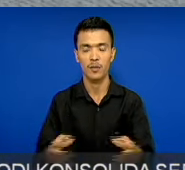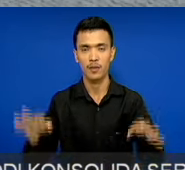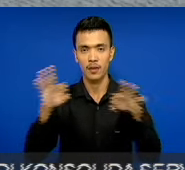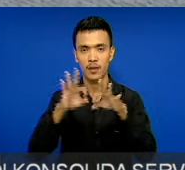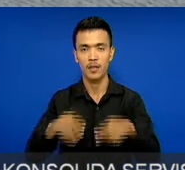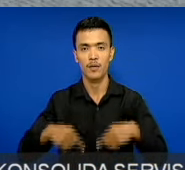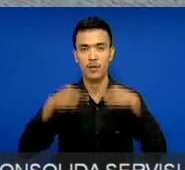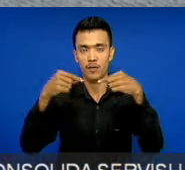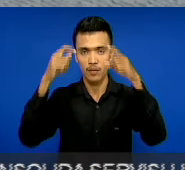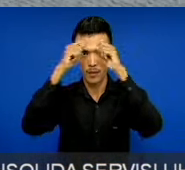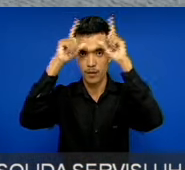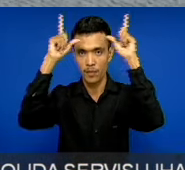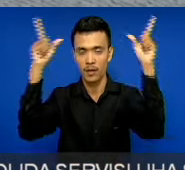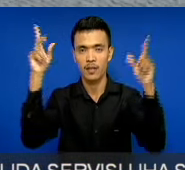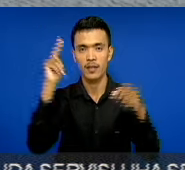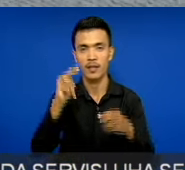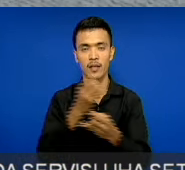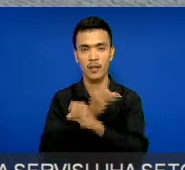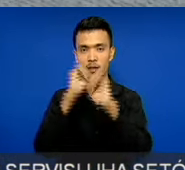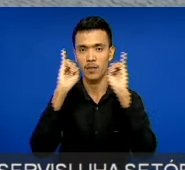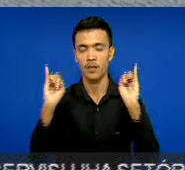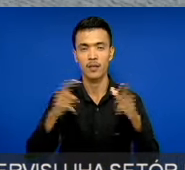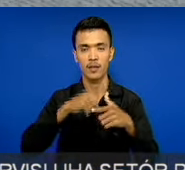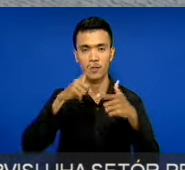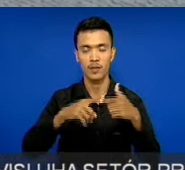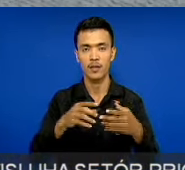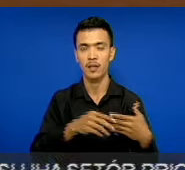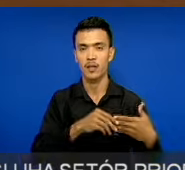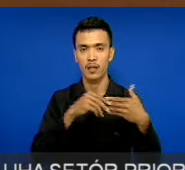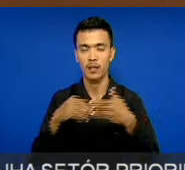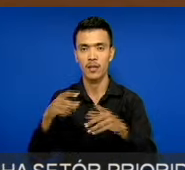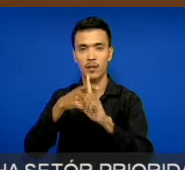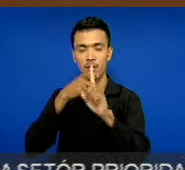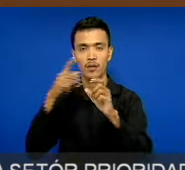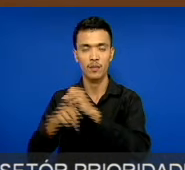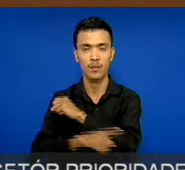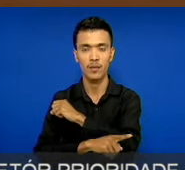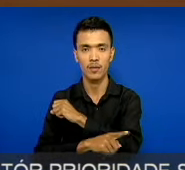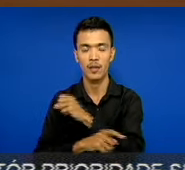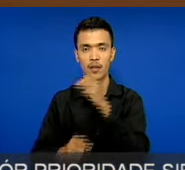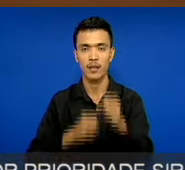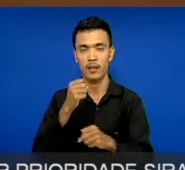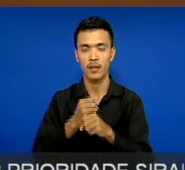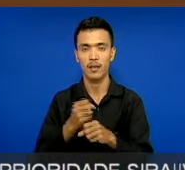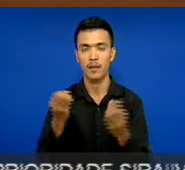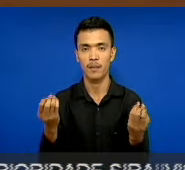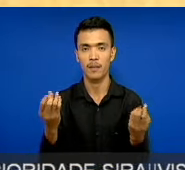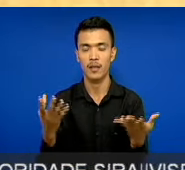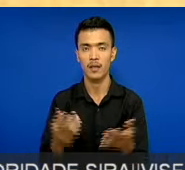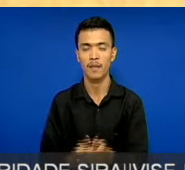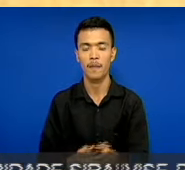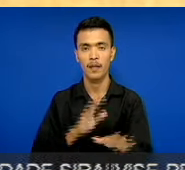permite Timor-Leste nia independência, hafoin ukun husi nação Portugal durante Tinan Barak Nyalaran.